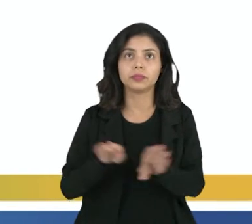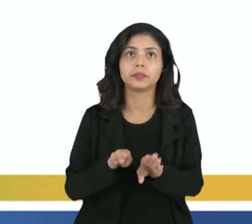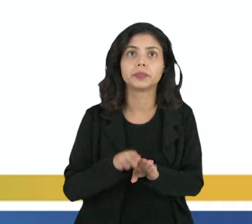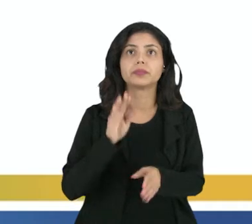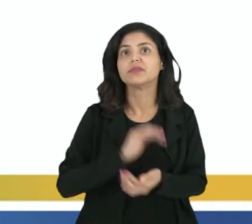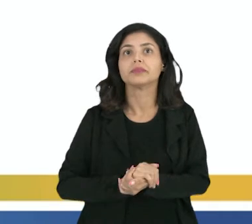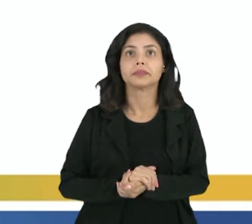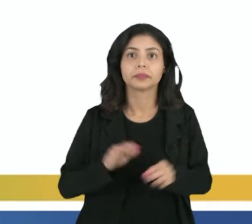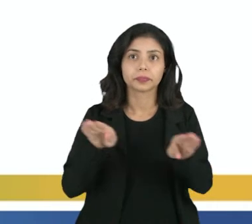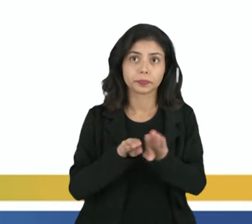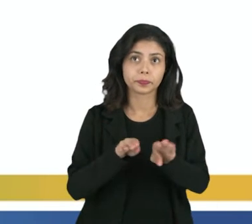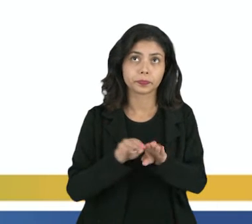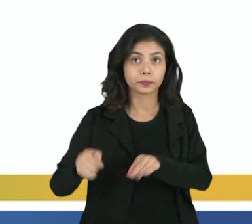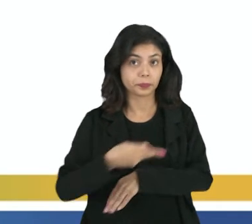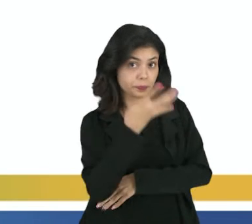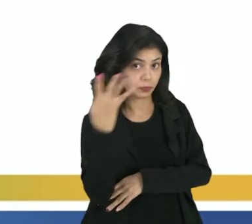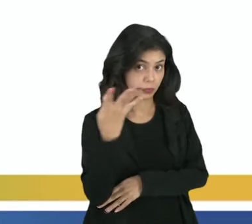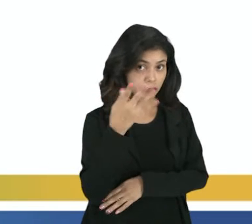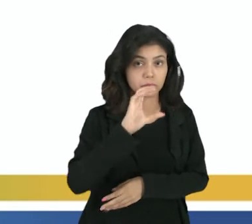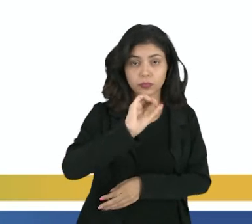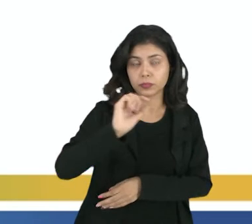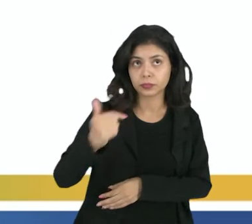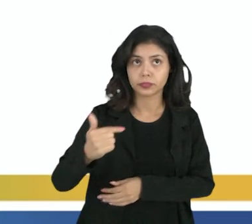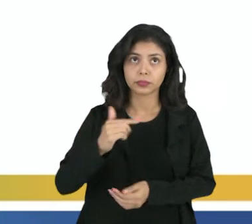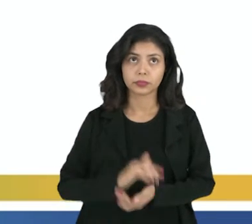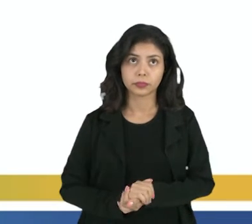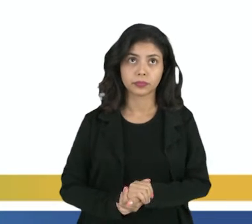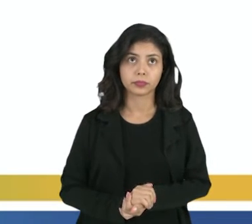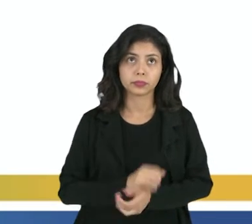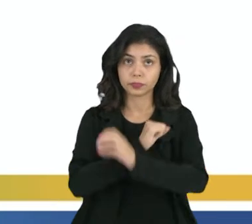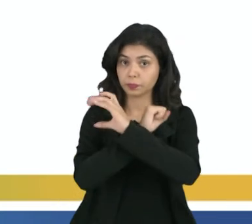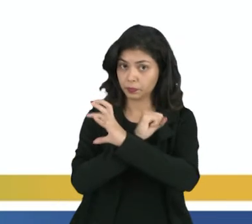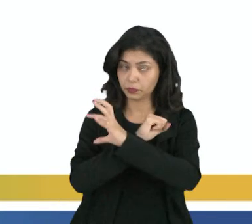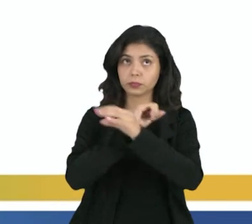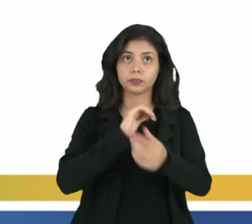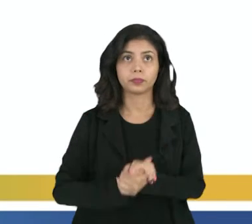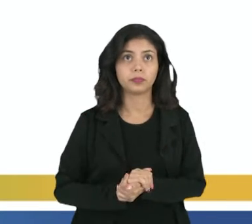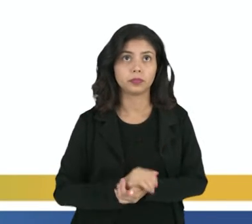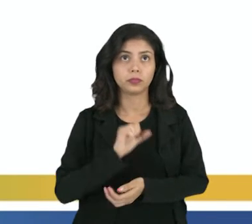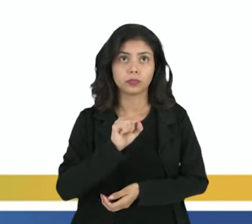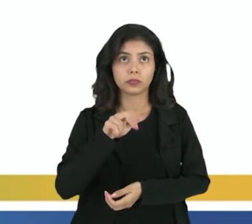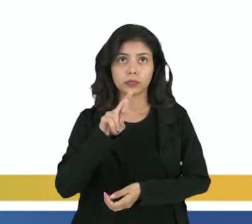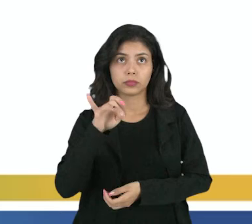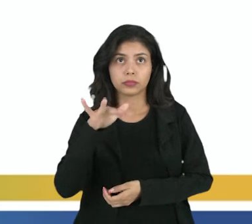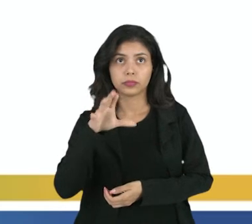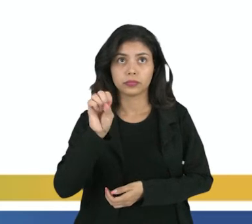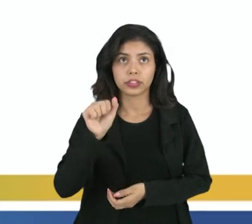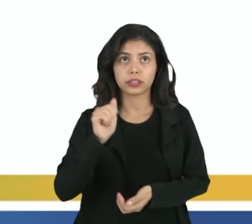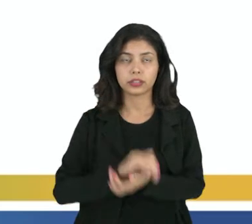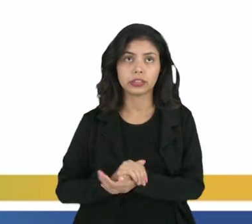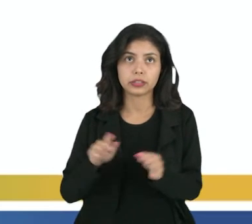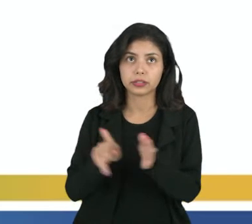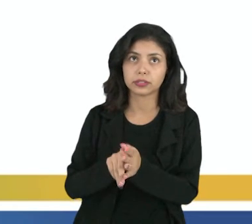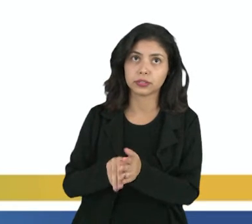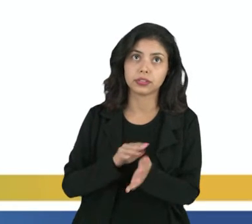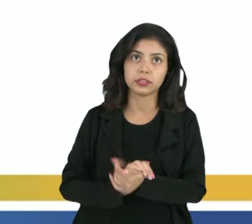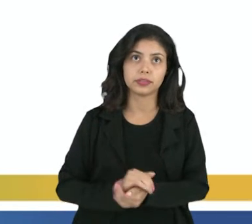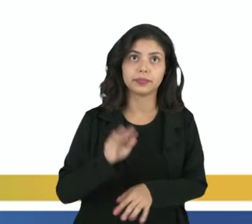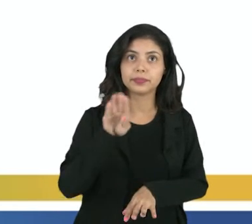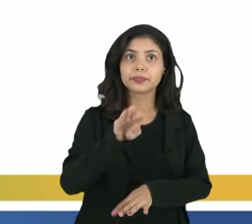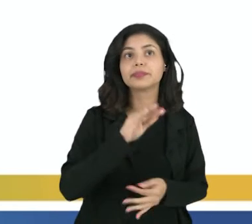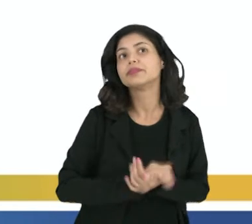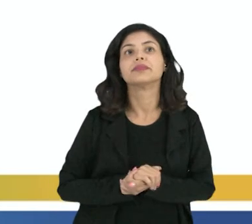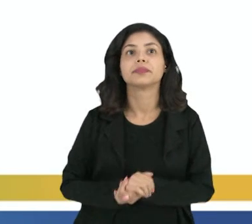o índice indicando a quantidade de oxigênio para nós temos aqui o ácido sulfuroso temos aqui a reação química